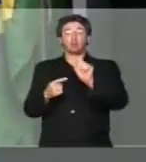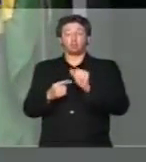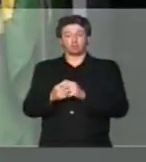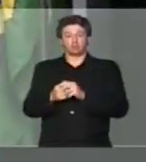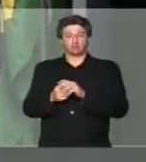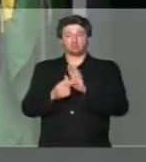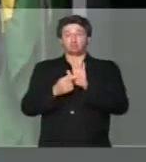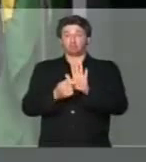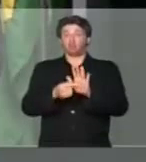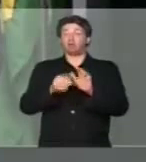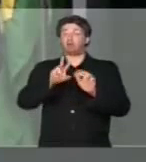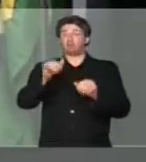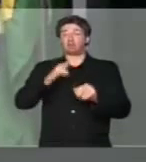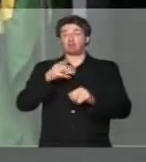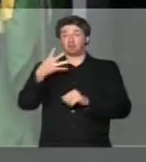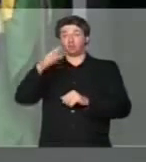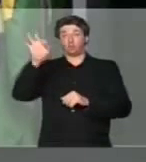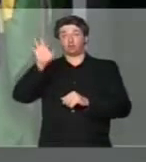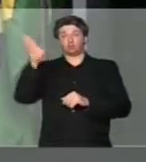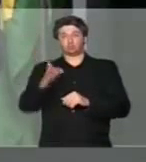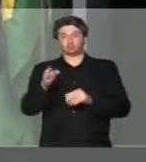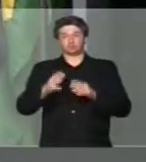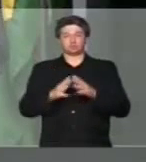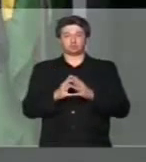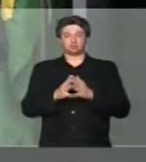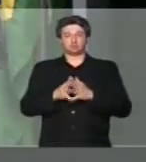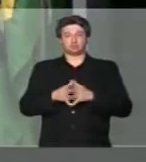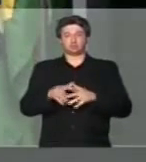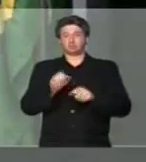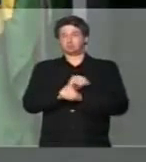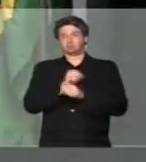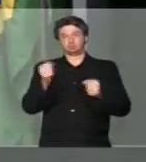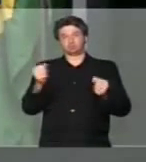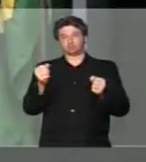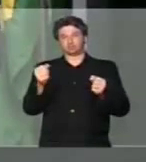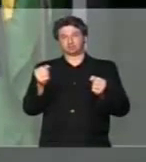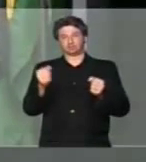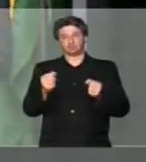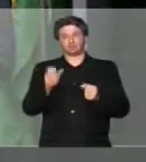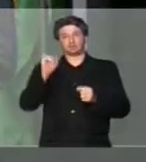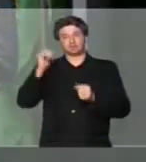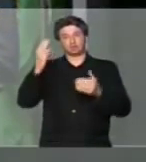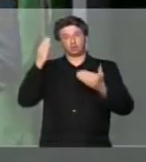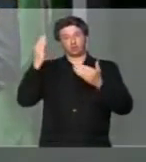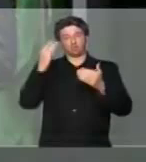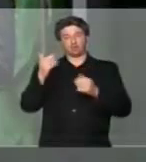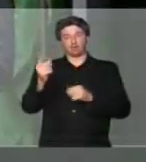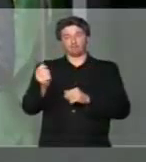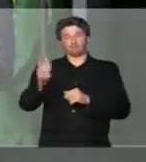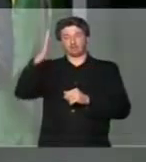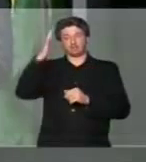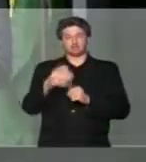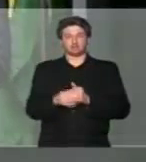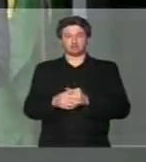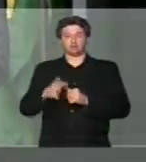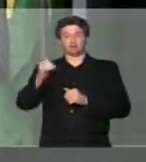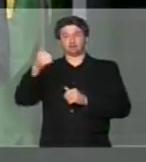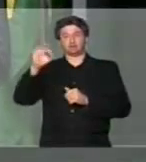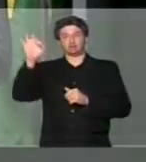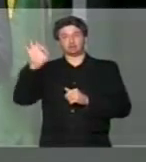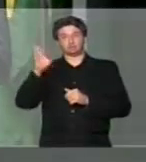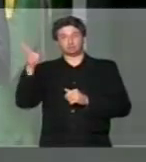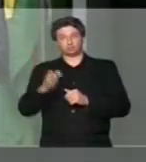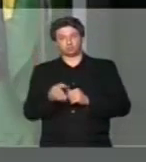aponta para um aumento de 4%, insuficiente e luz a inflação de